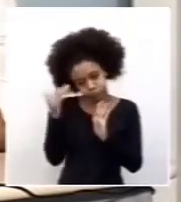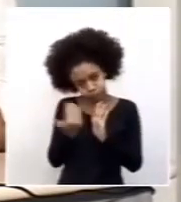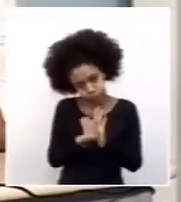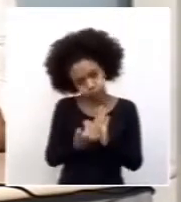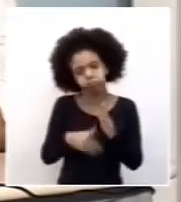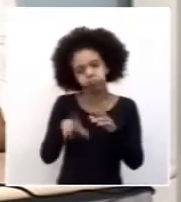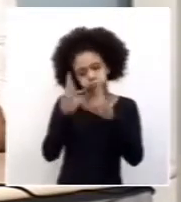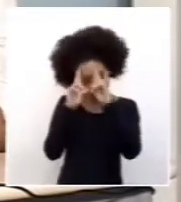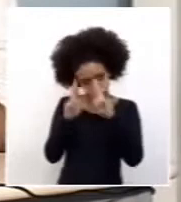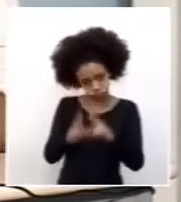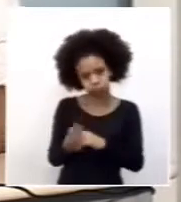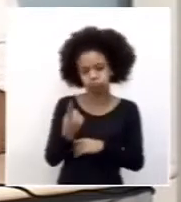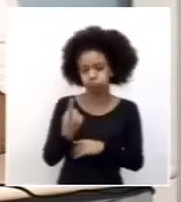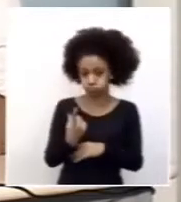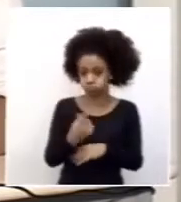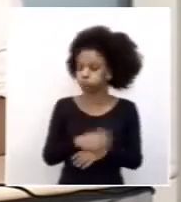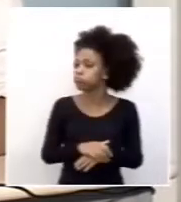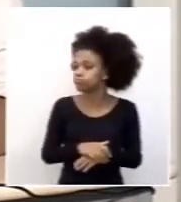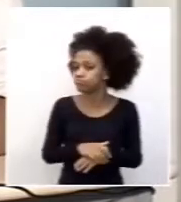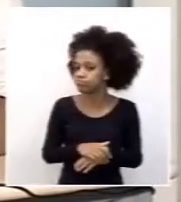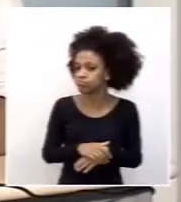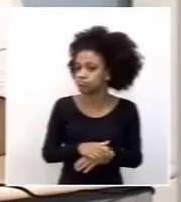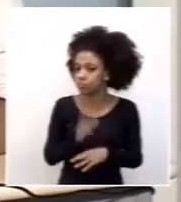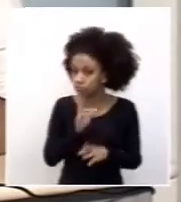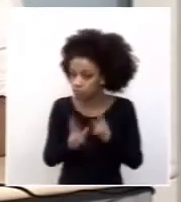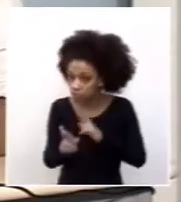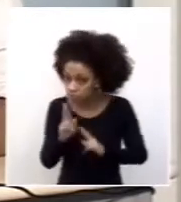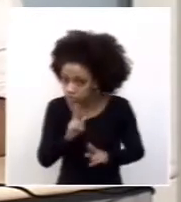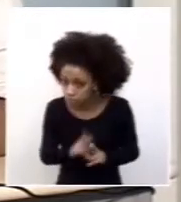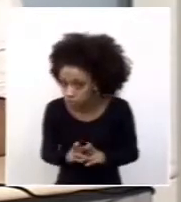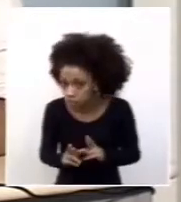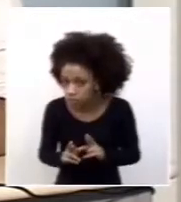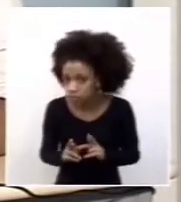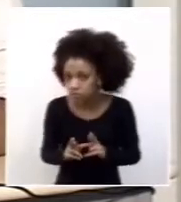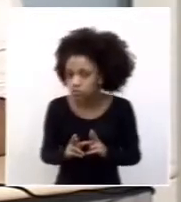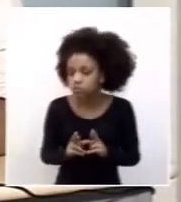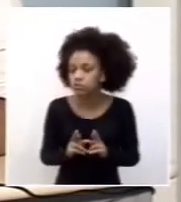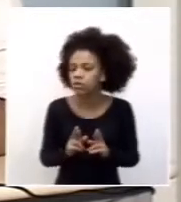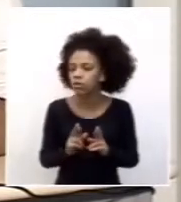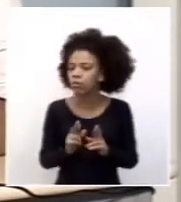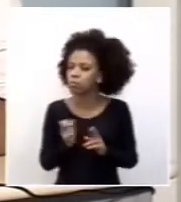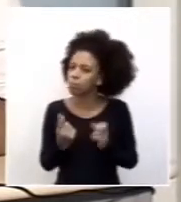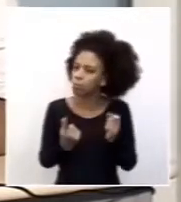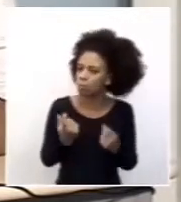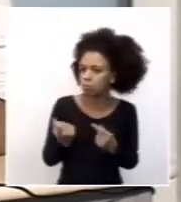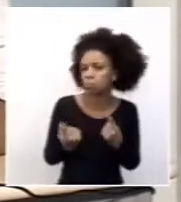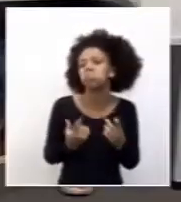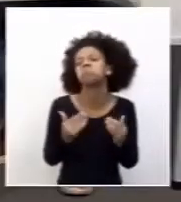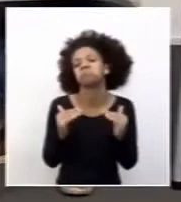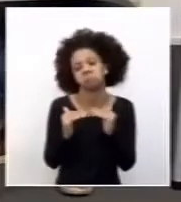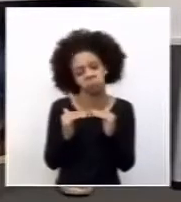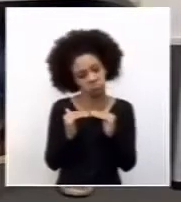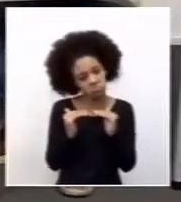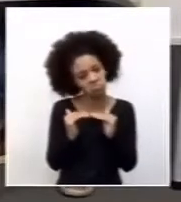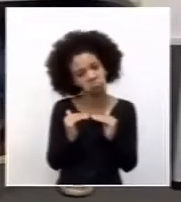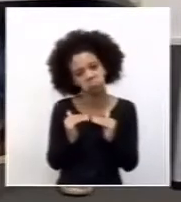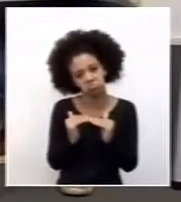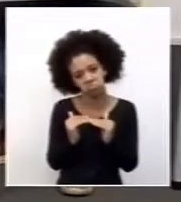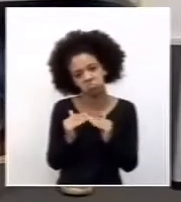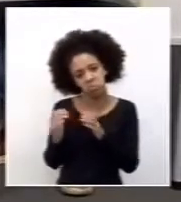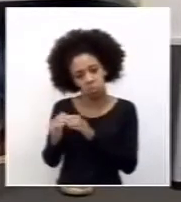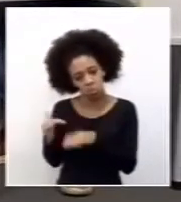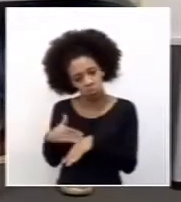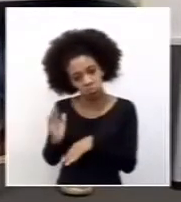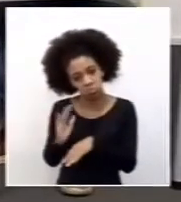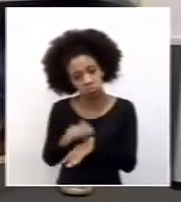responsabilidade pessoal. As respostas: a maioria está concordando aqui, tá? Ótimo.